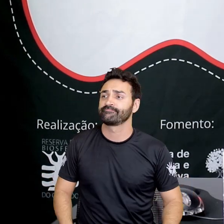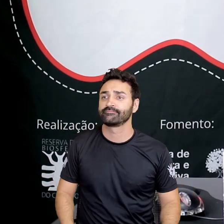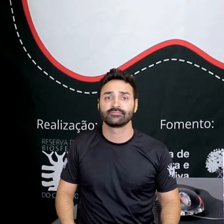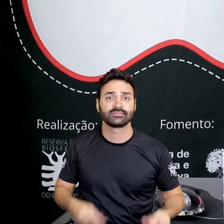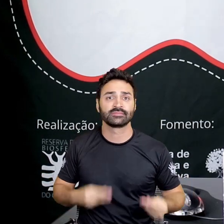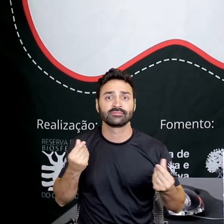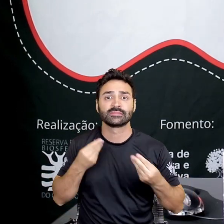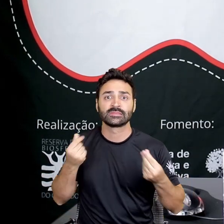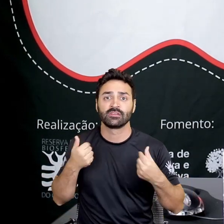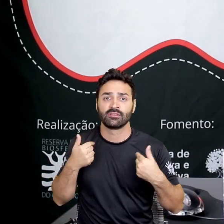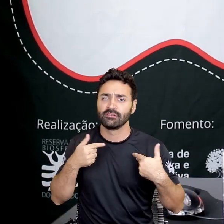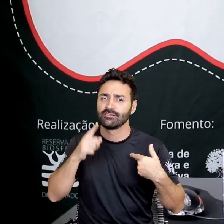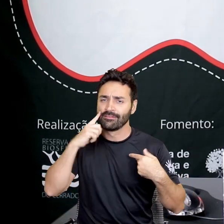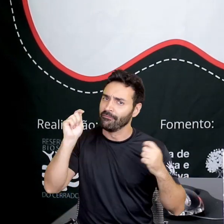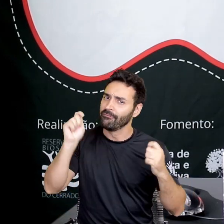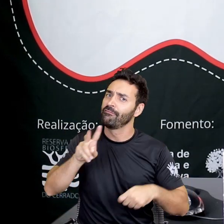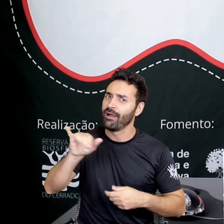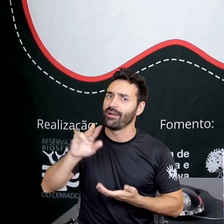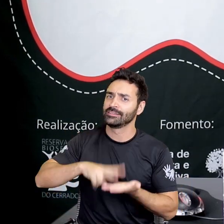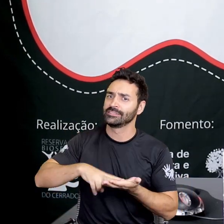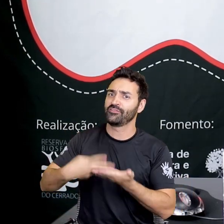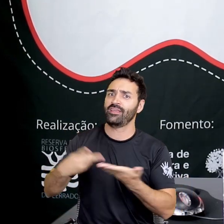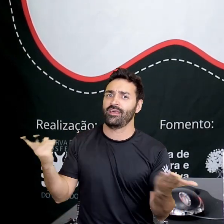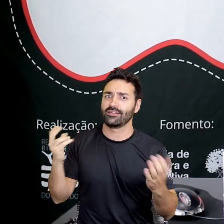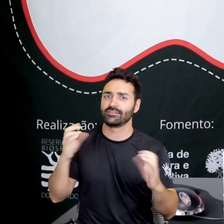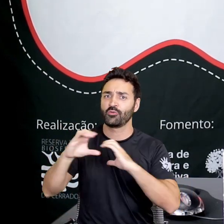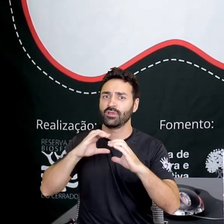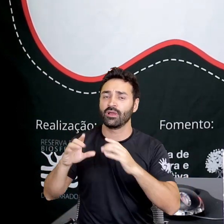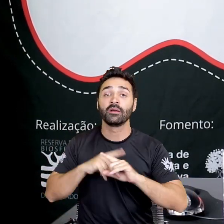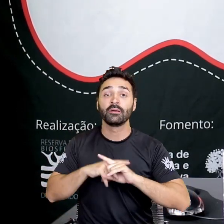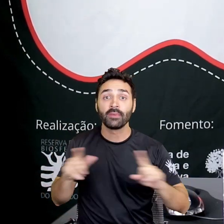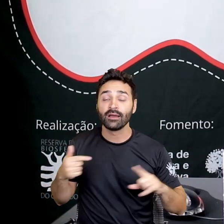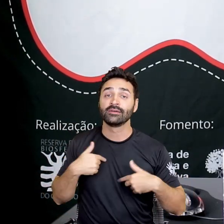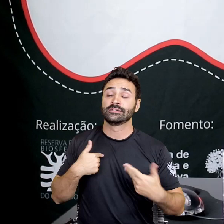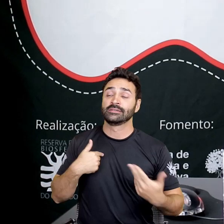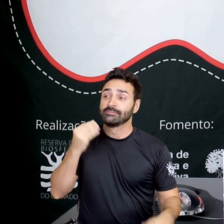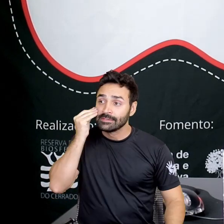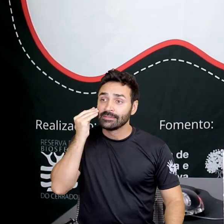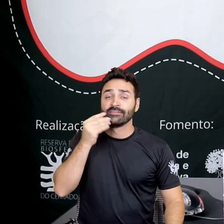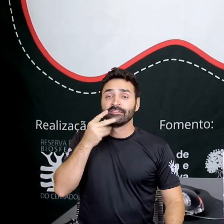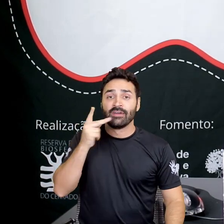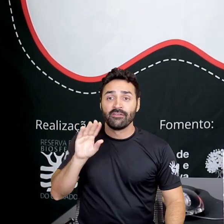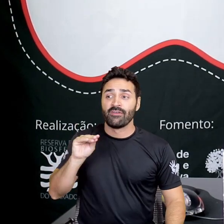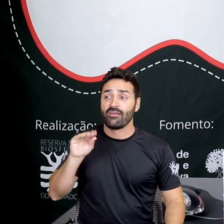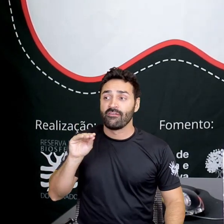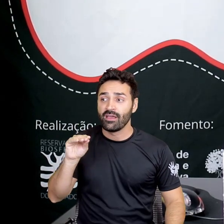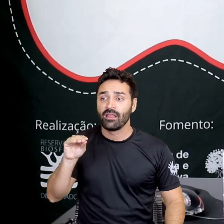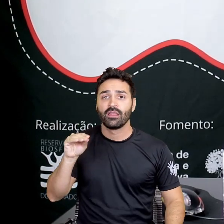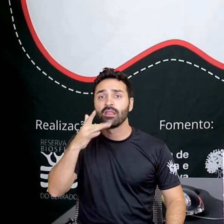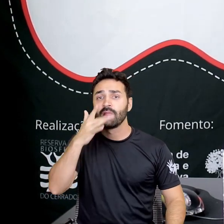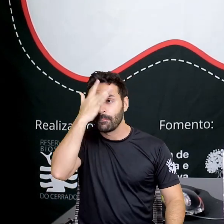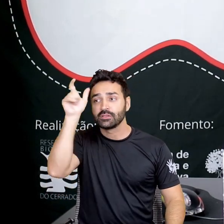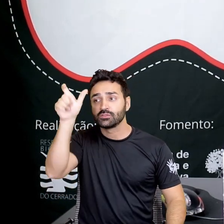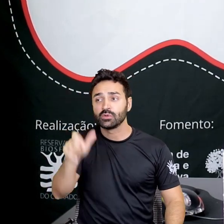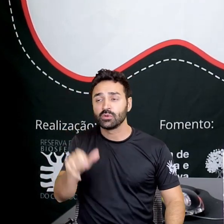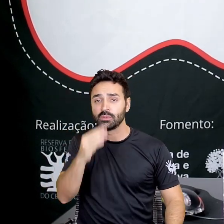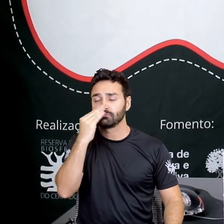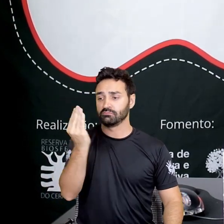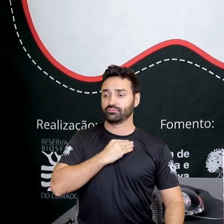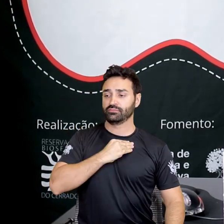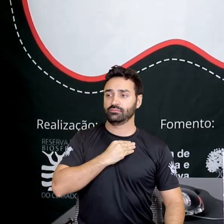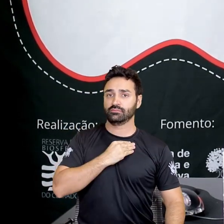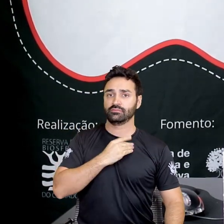jeito de se comunicar, não vai? Agora, se você está tentando falar e a pessoa está simplesmente te ignorando, você vai ficar